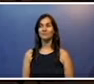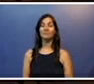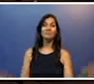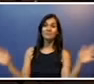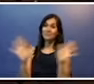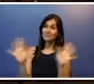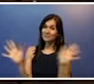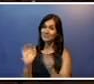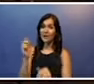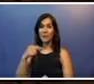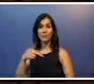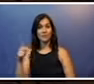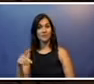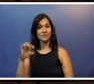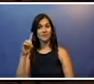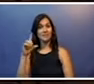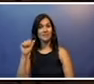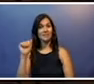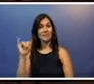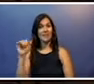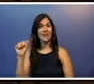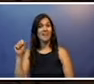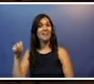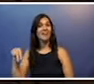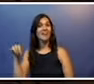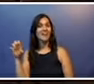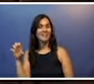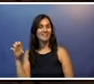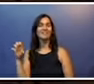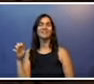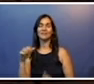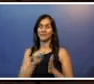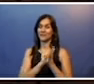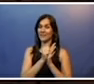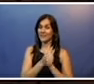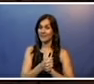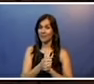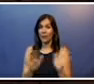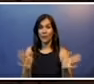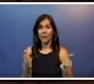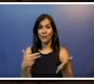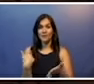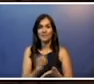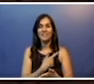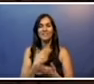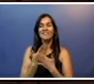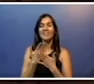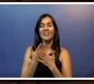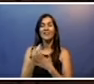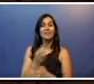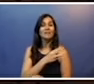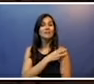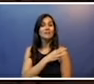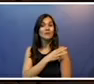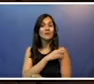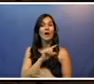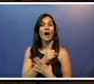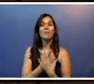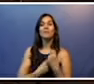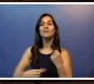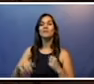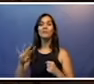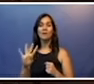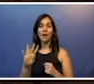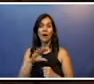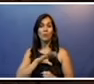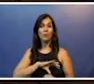Olá, eu sou a professora Daiane, do Atendimento Educacional Especializado. A nossa aula hoje é do terceiro ano, apostila 4, Português e